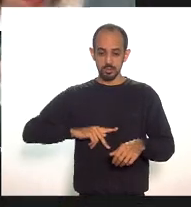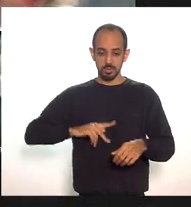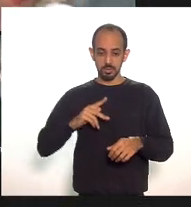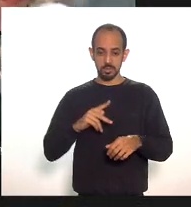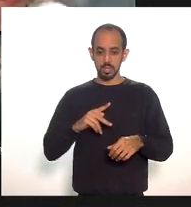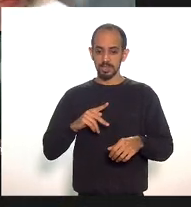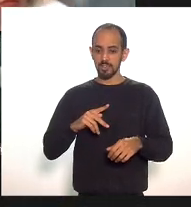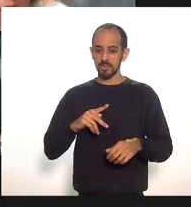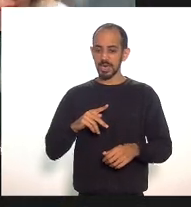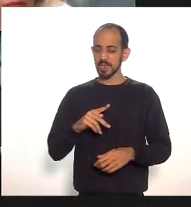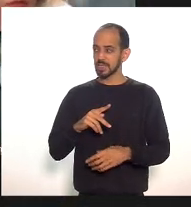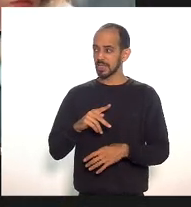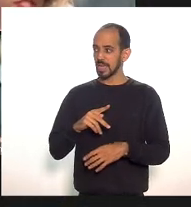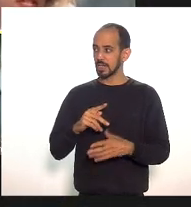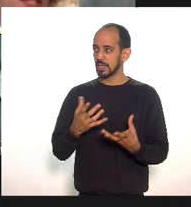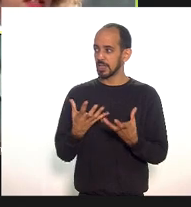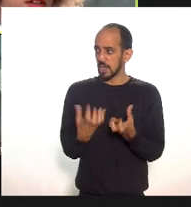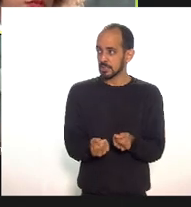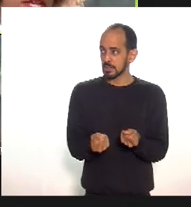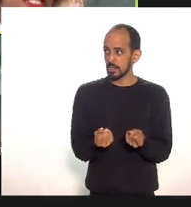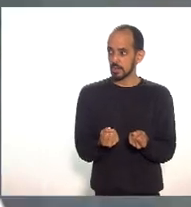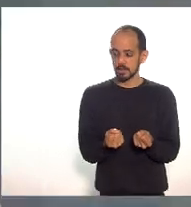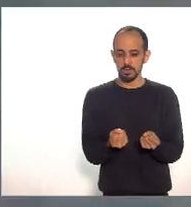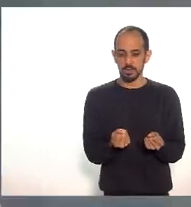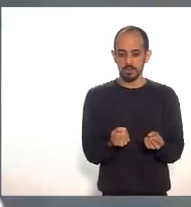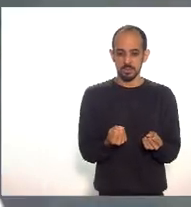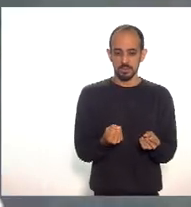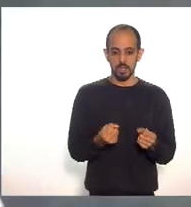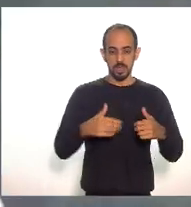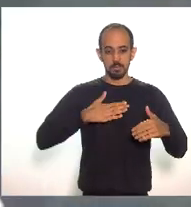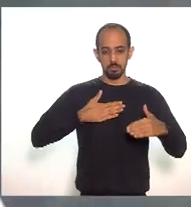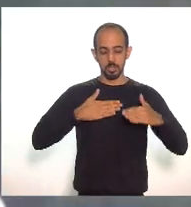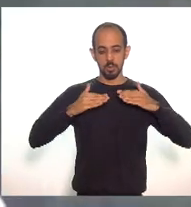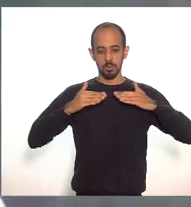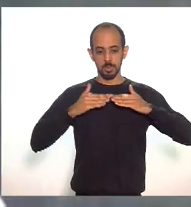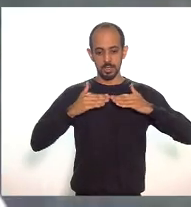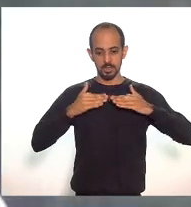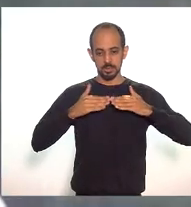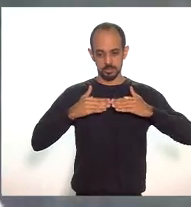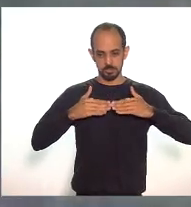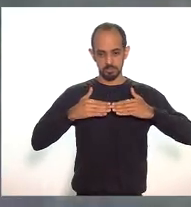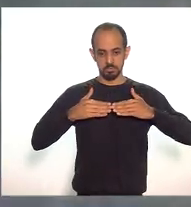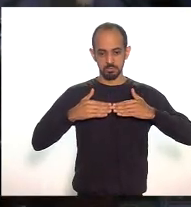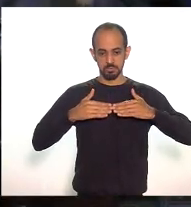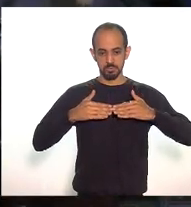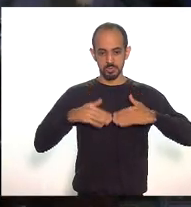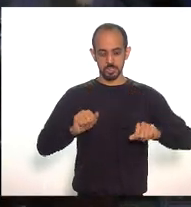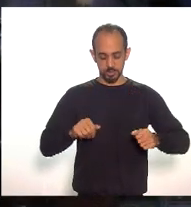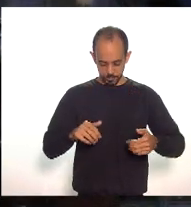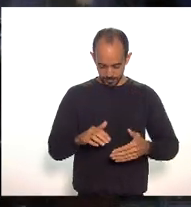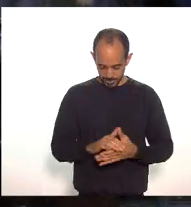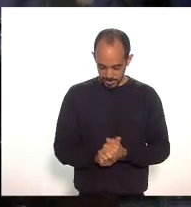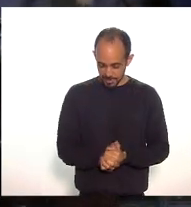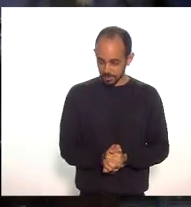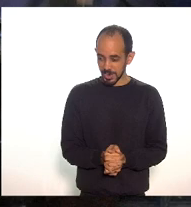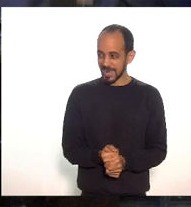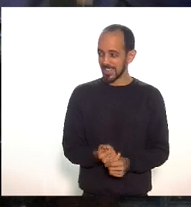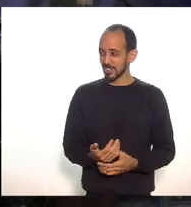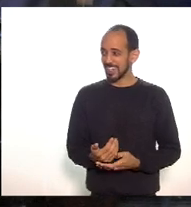e lento bom então parecia favorável a todas as emendas Presidente obrigado